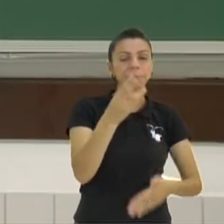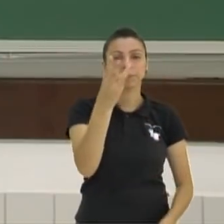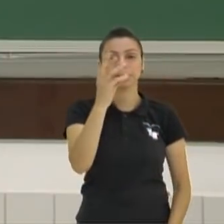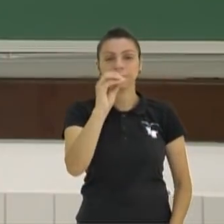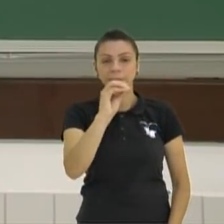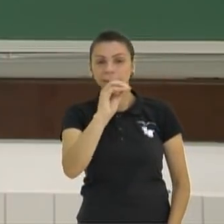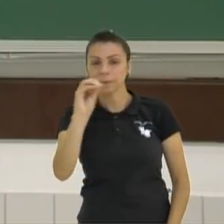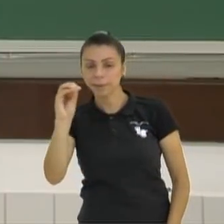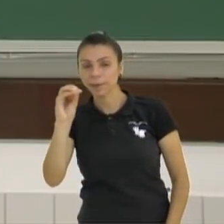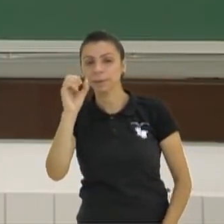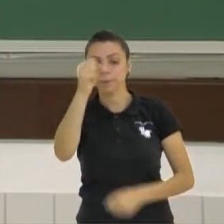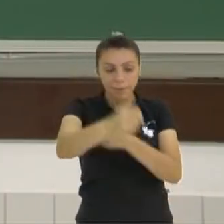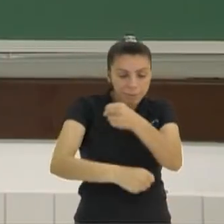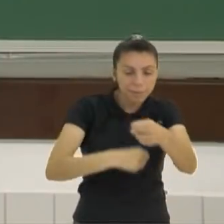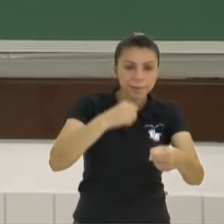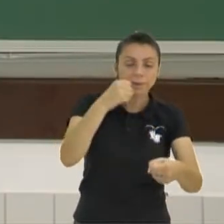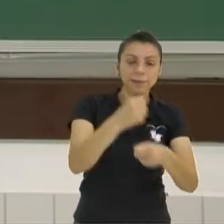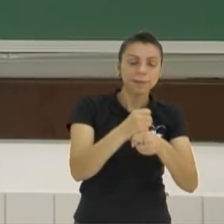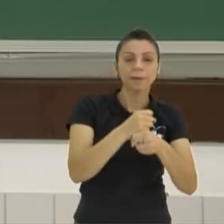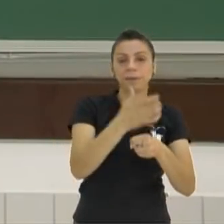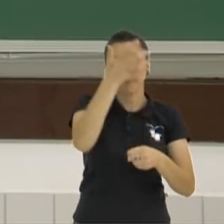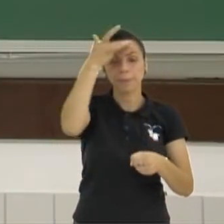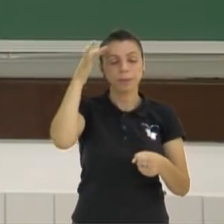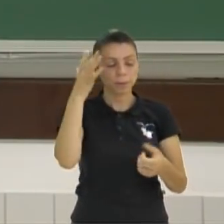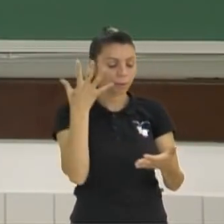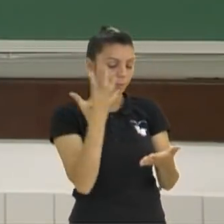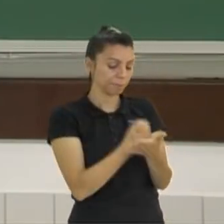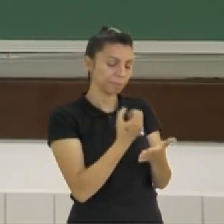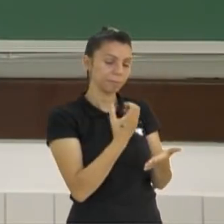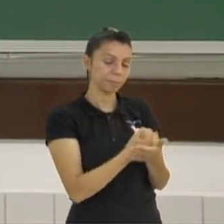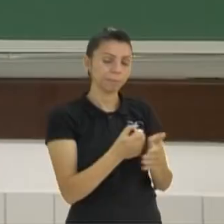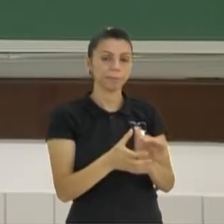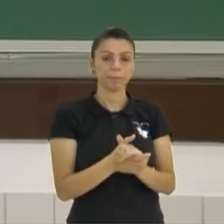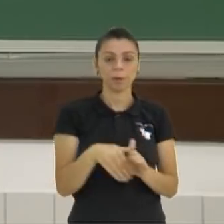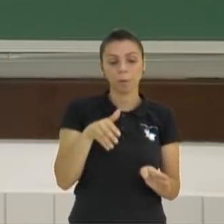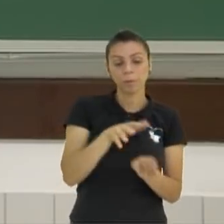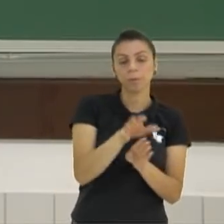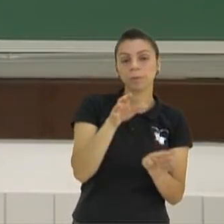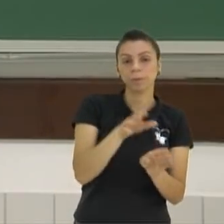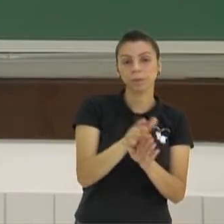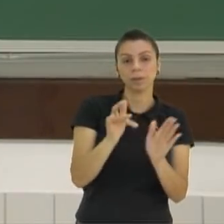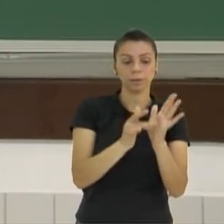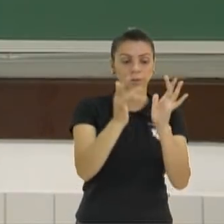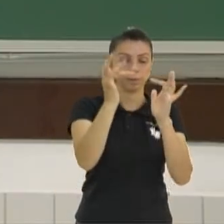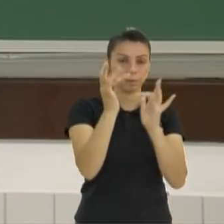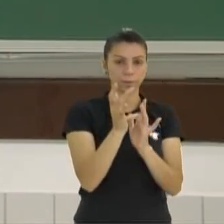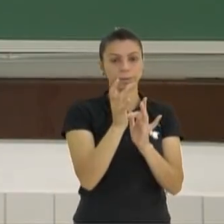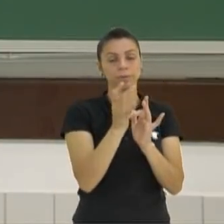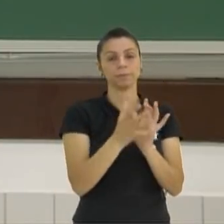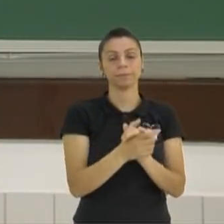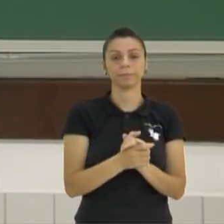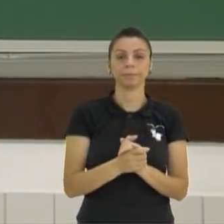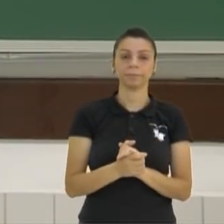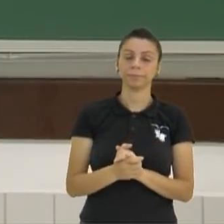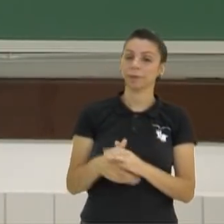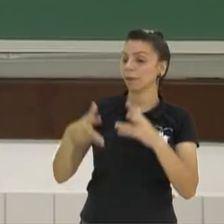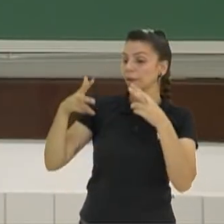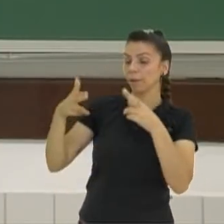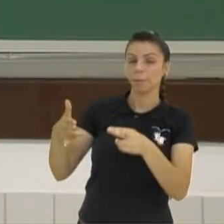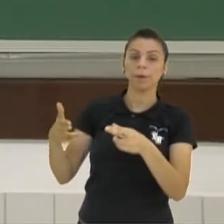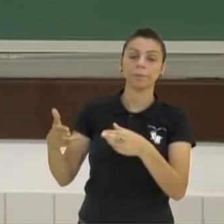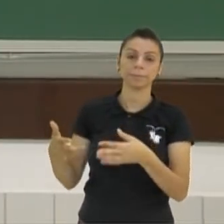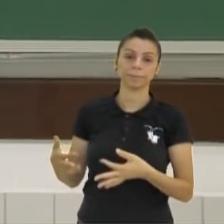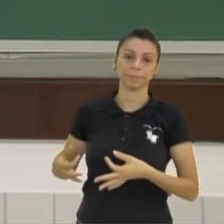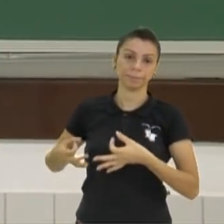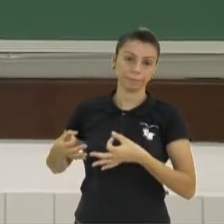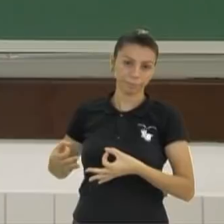é que transcreveram os ensinamentos, aquilo que era passado oralmente por Jesus. Da mesma forma,